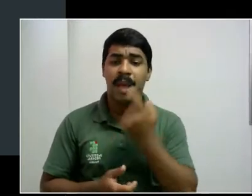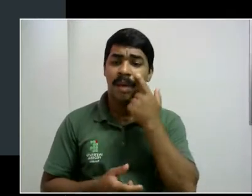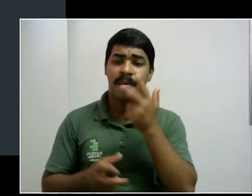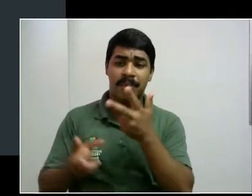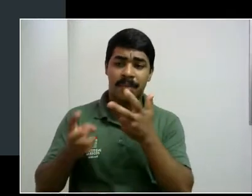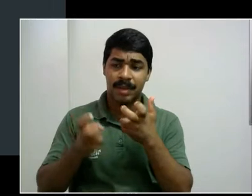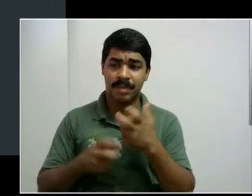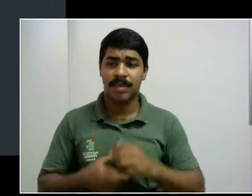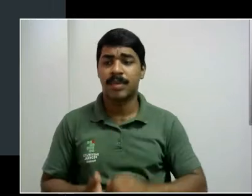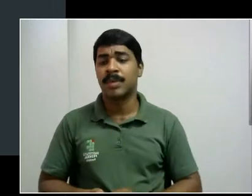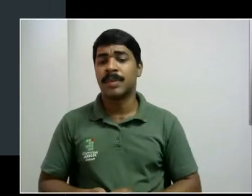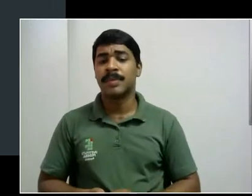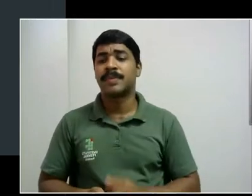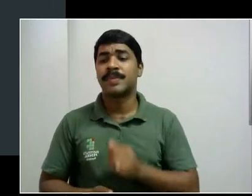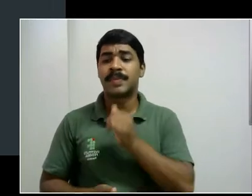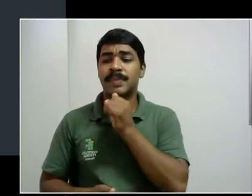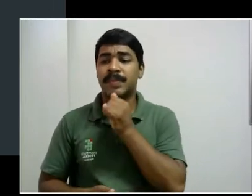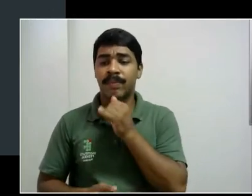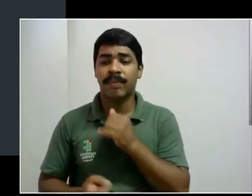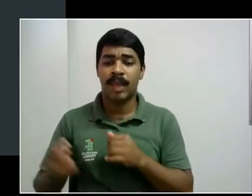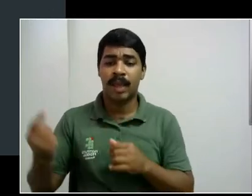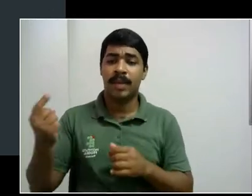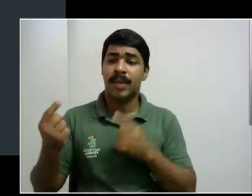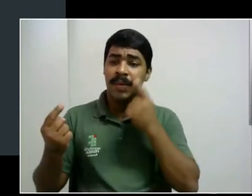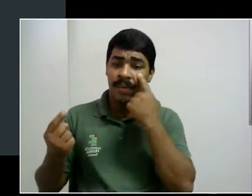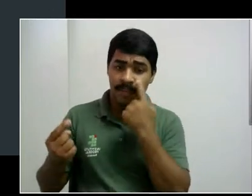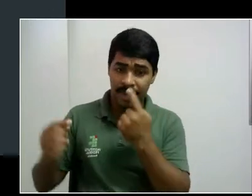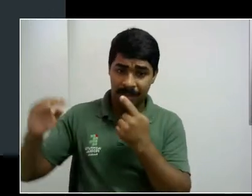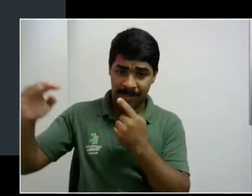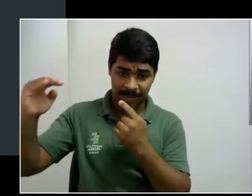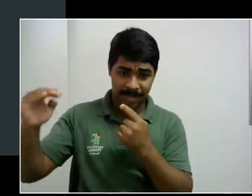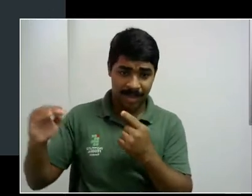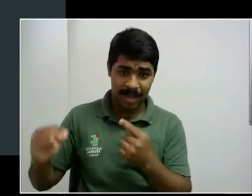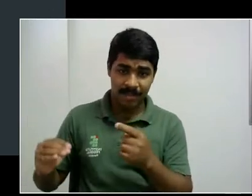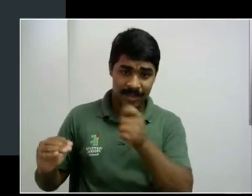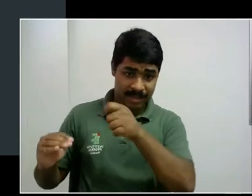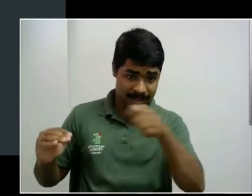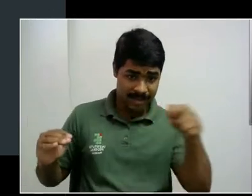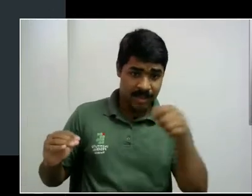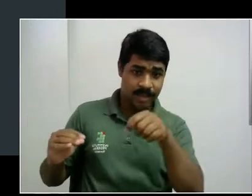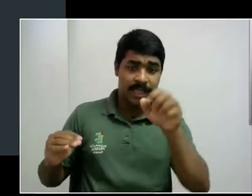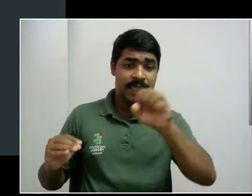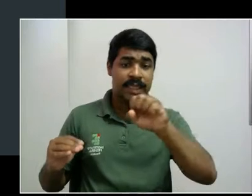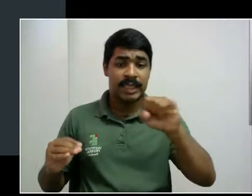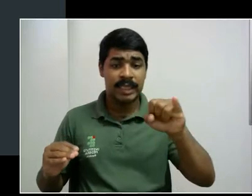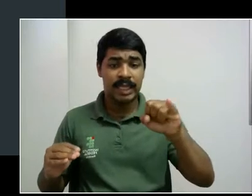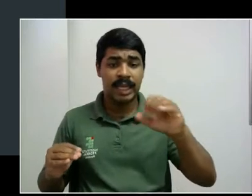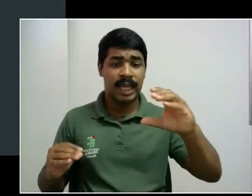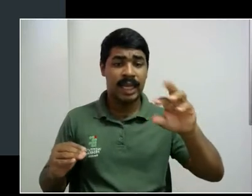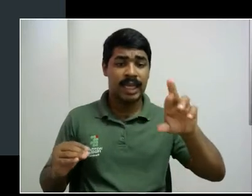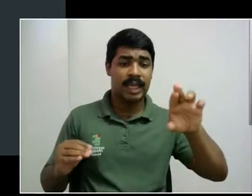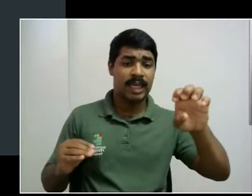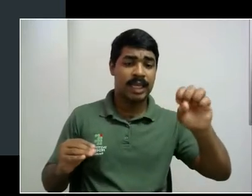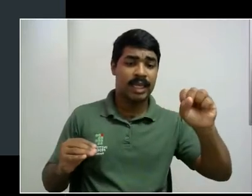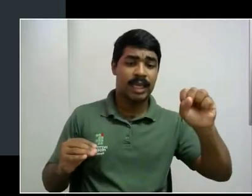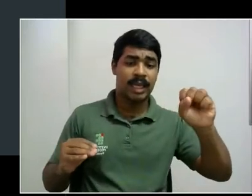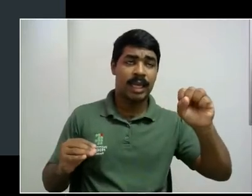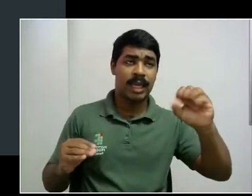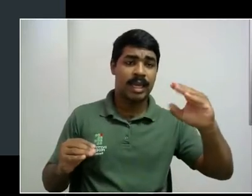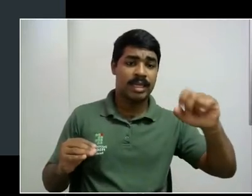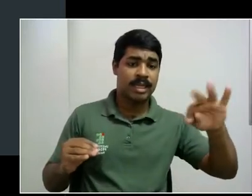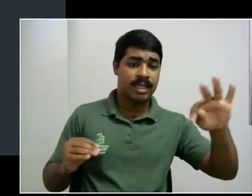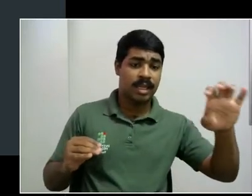entender. Ó, diga se as funções abaixo se elas são crescentes ou decrescentes. Nossa primeira função é y igual a 2x